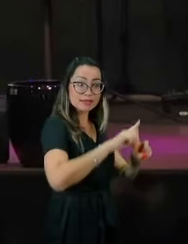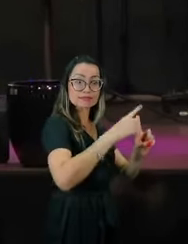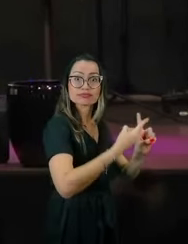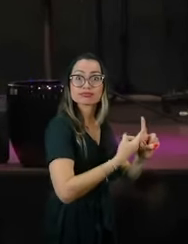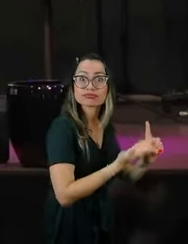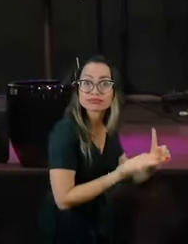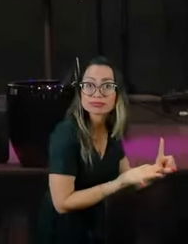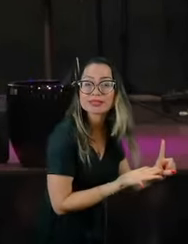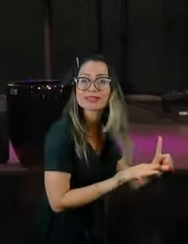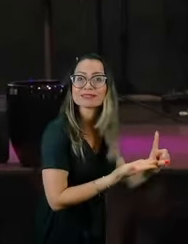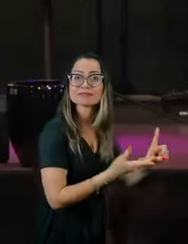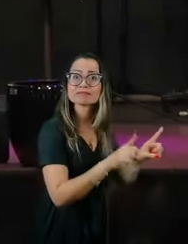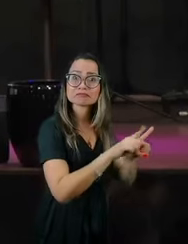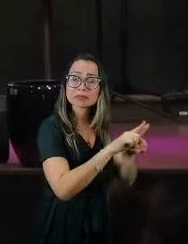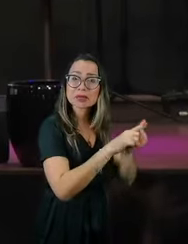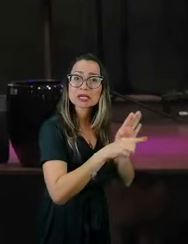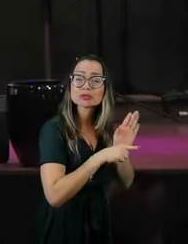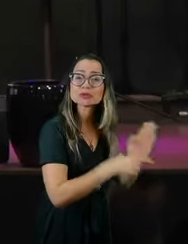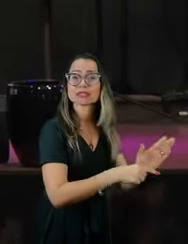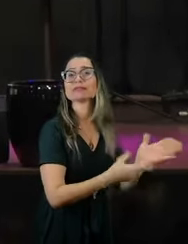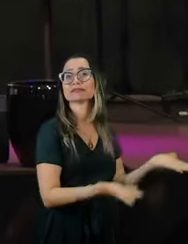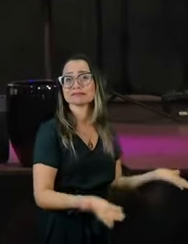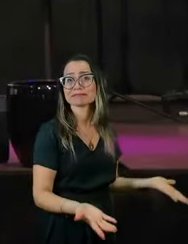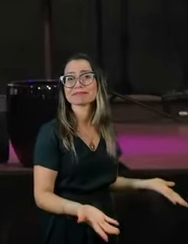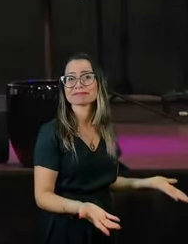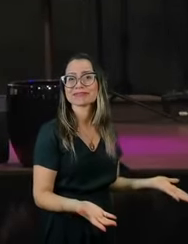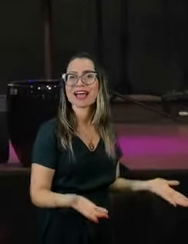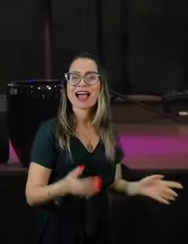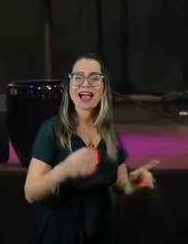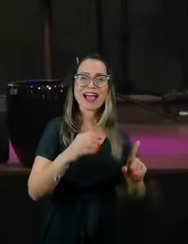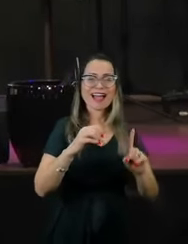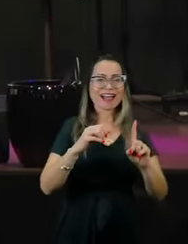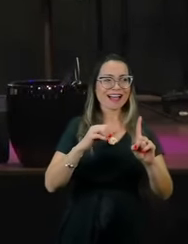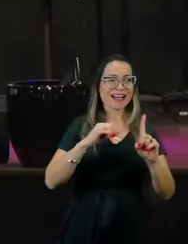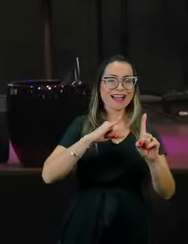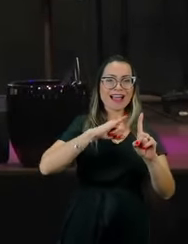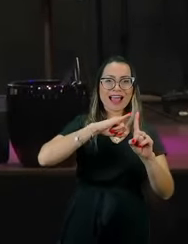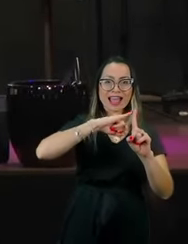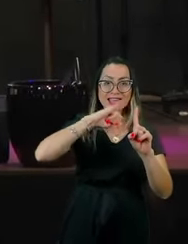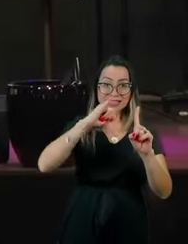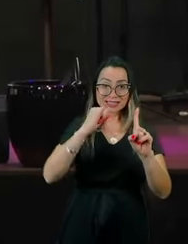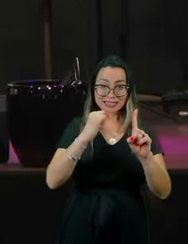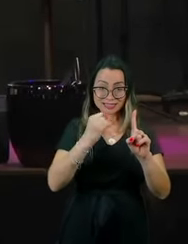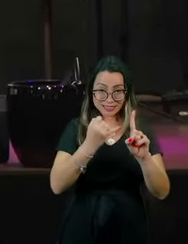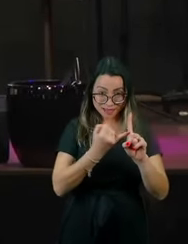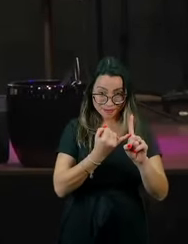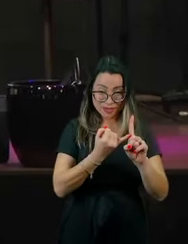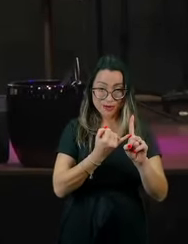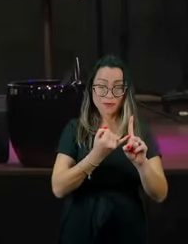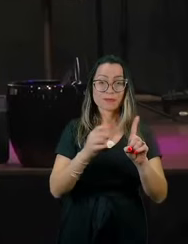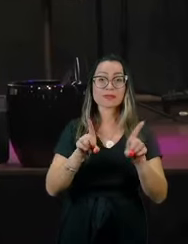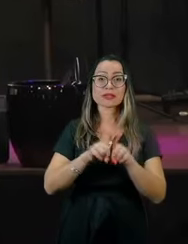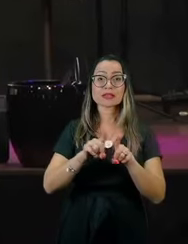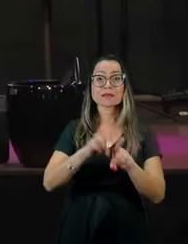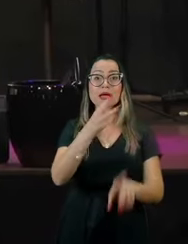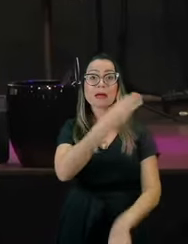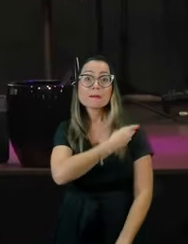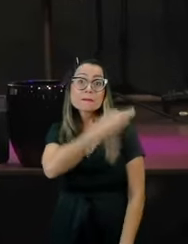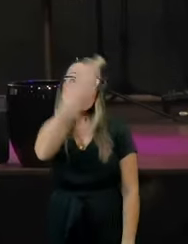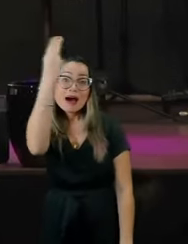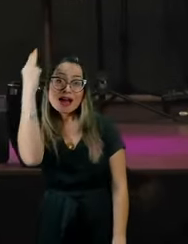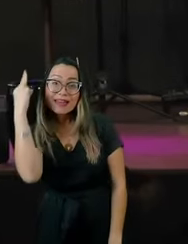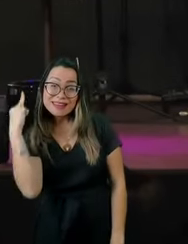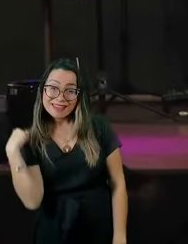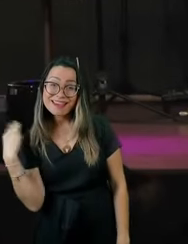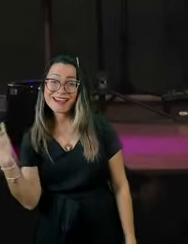Casa de Isabel nós temos aqui? Aleluia. Isabel e Maria. Que uma mulher adiantada no processo recebe uma mulher mais